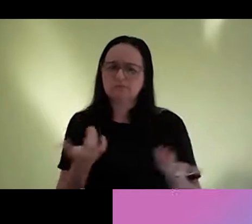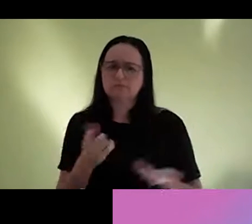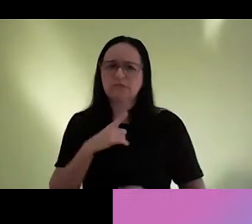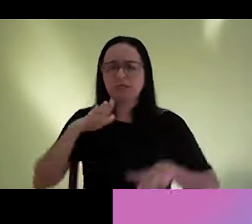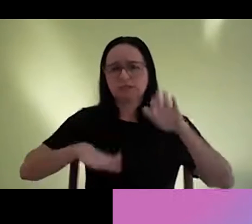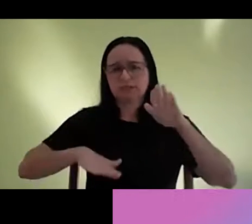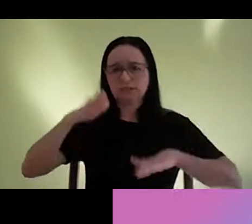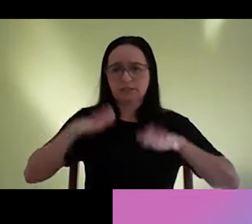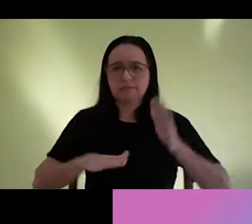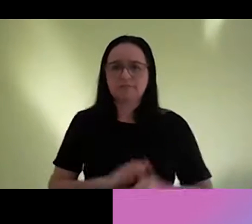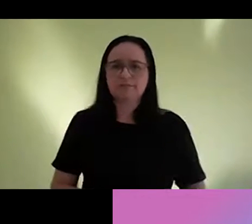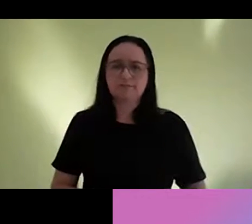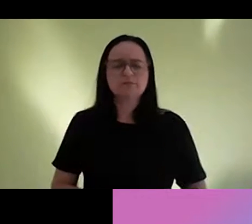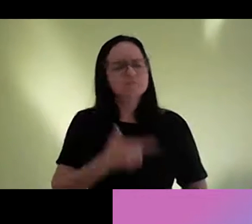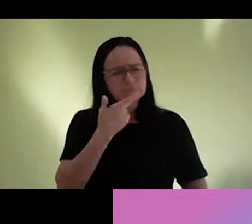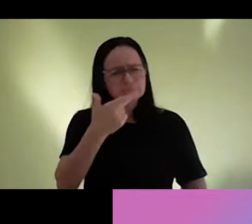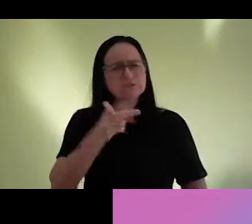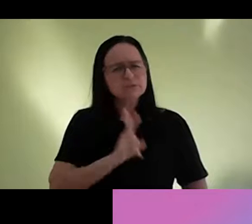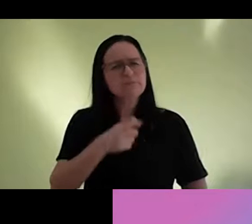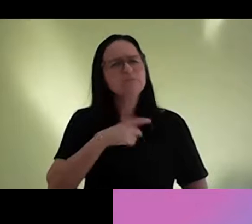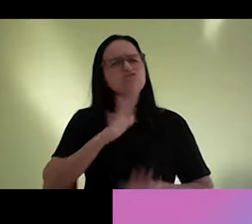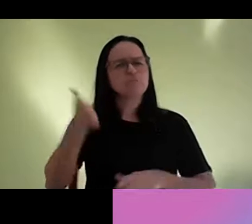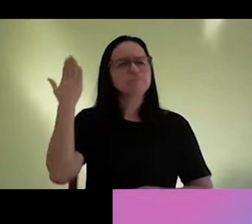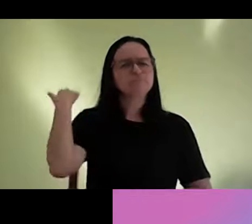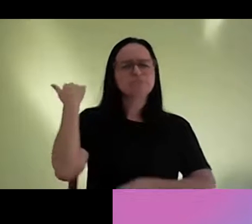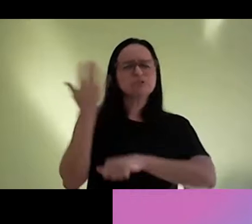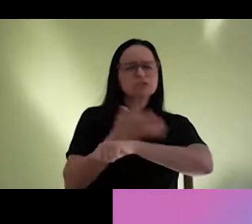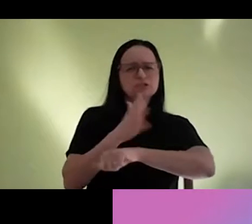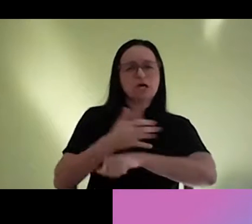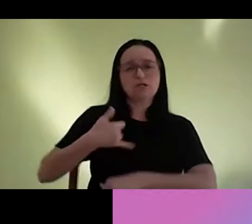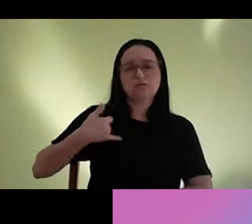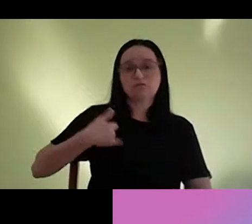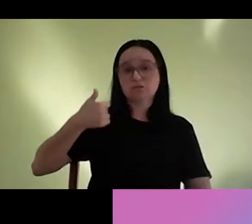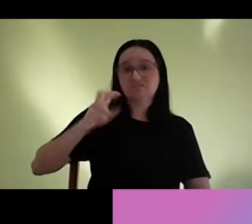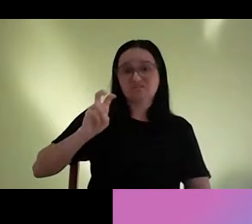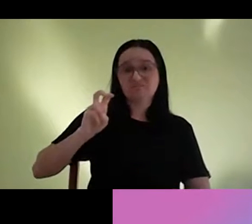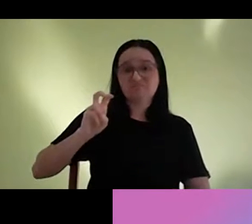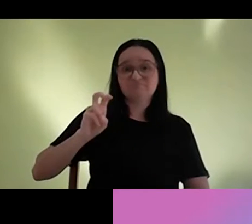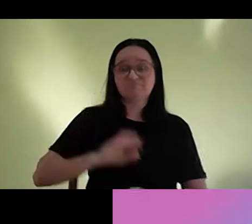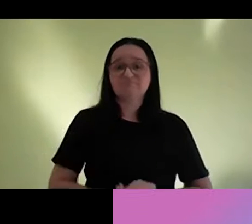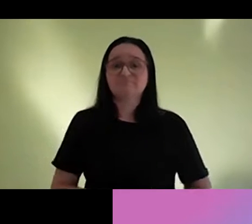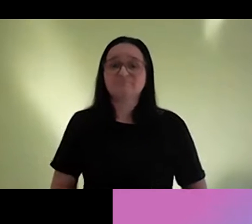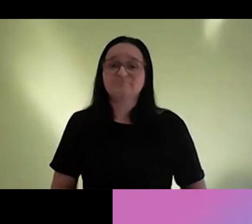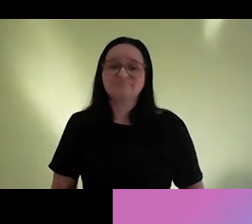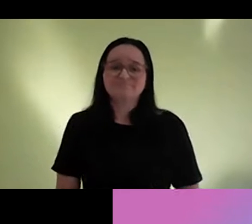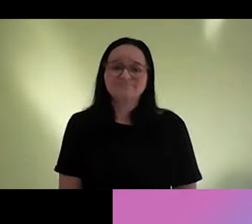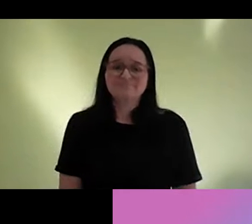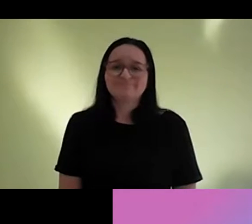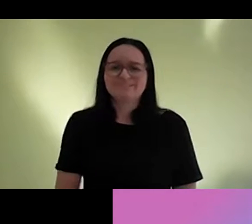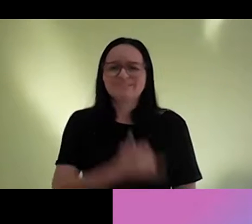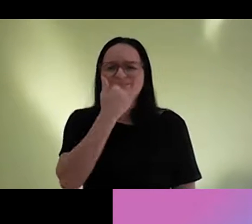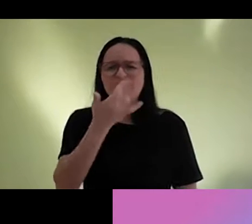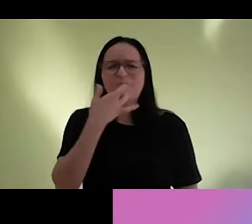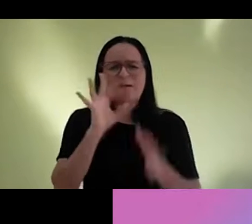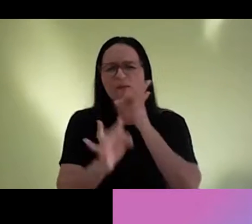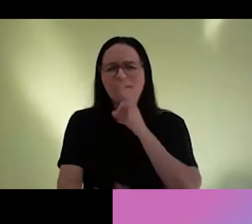eu falo isso e bato isso porque eu fui uma estagiária com 15 anos de idade tá? desculpa eu me empolgo